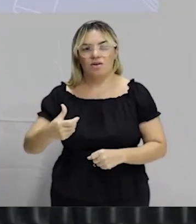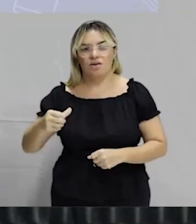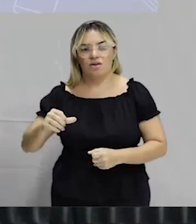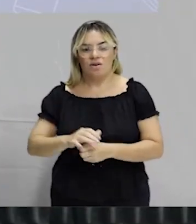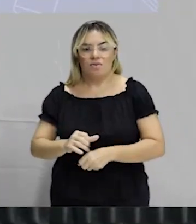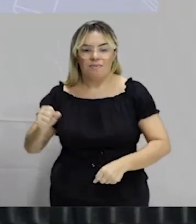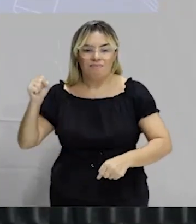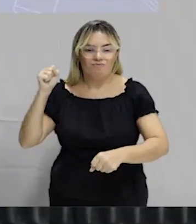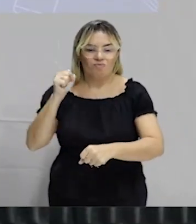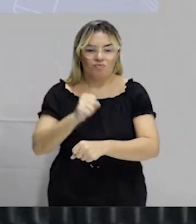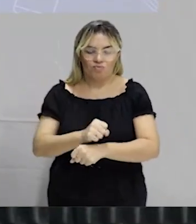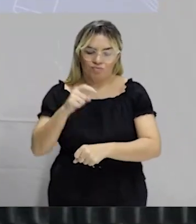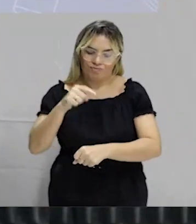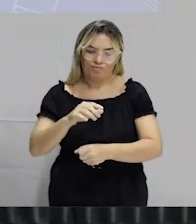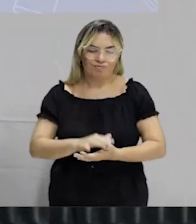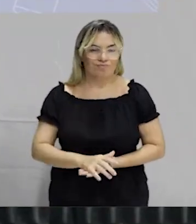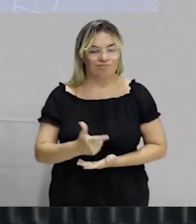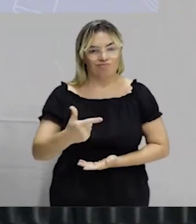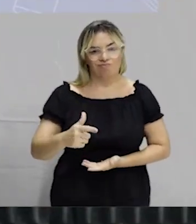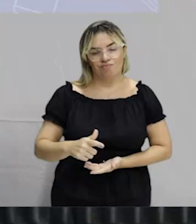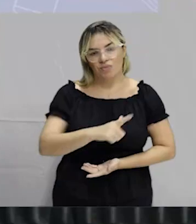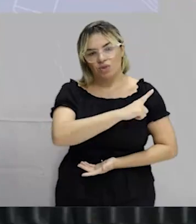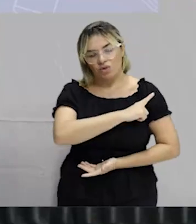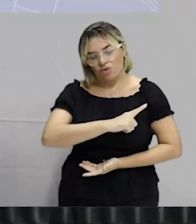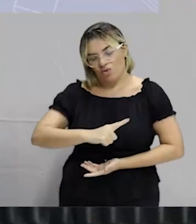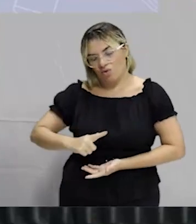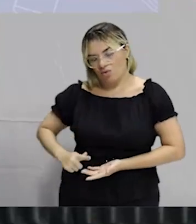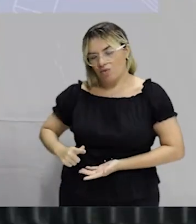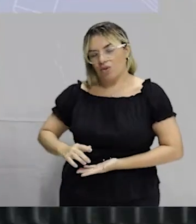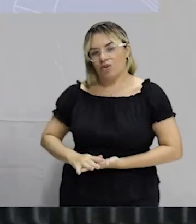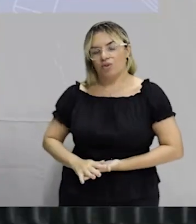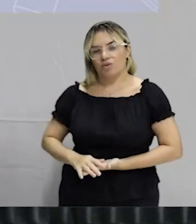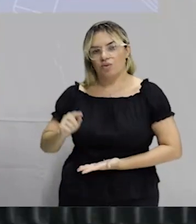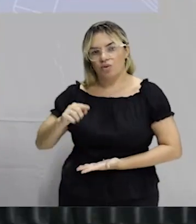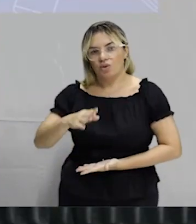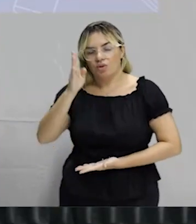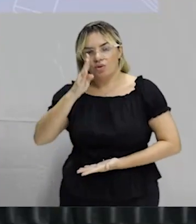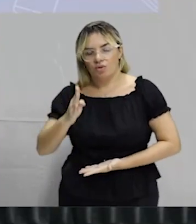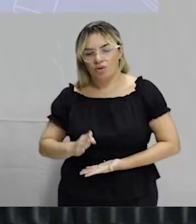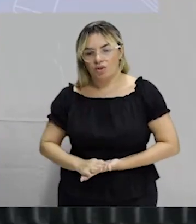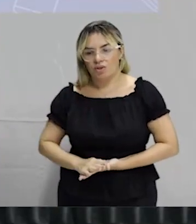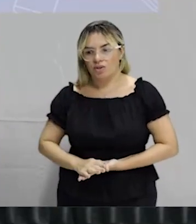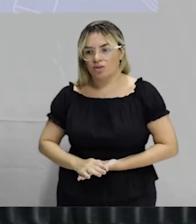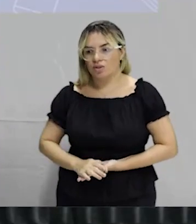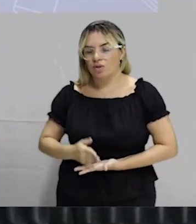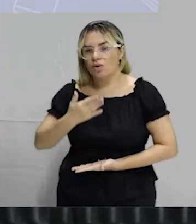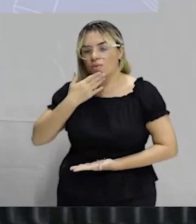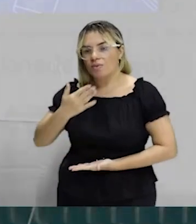governo brasileiro ficar pegando dinheiro emprestado para comprar café excedente.